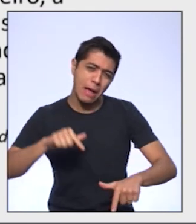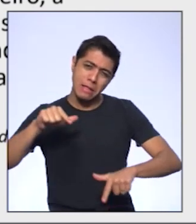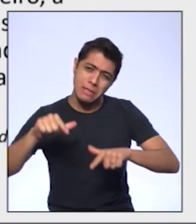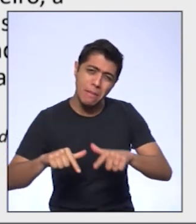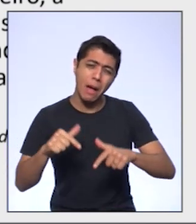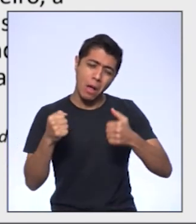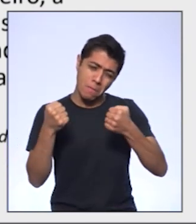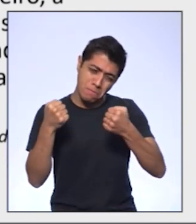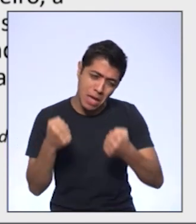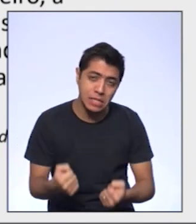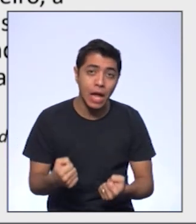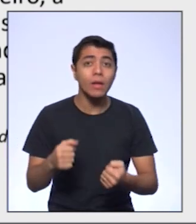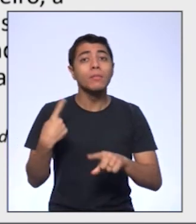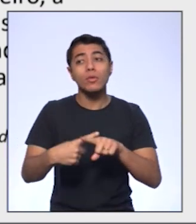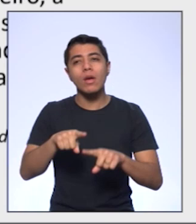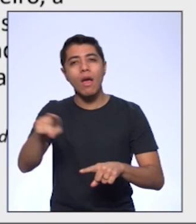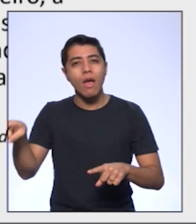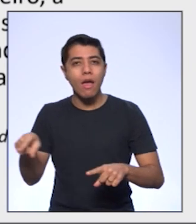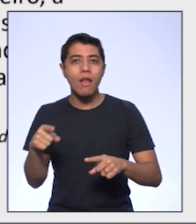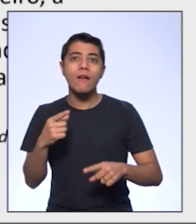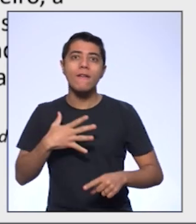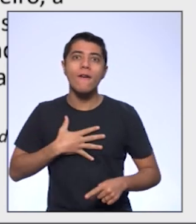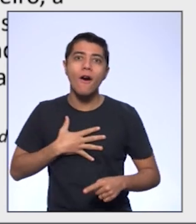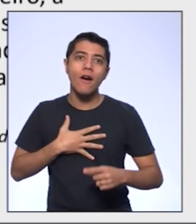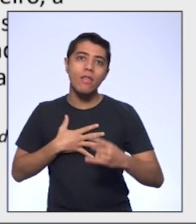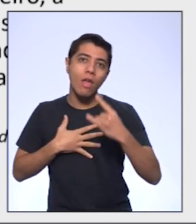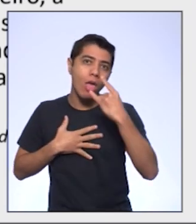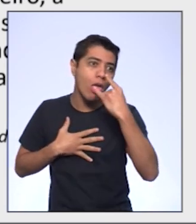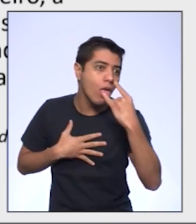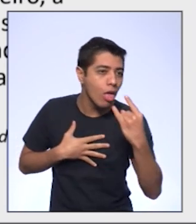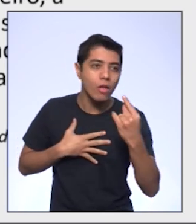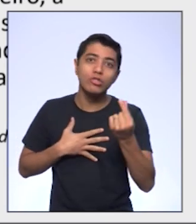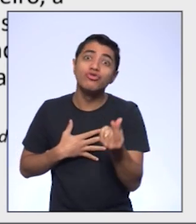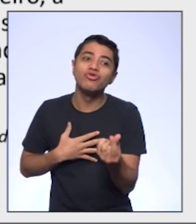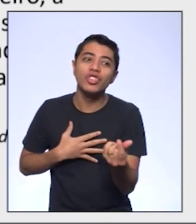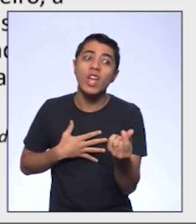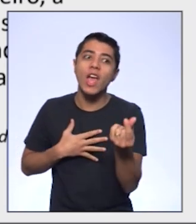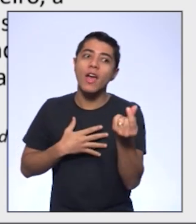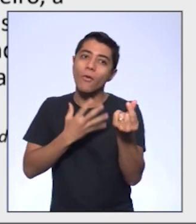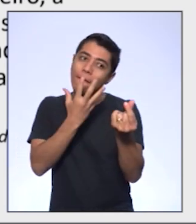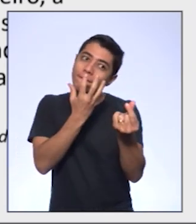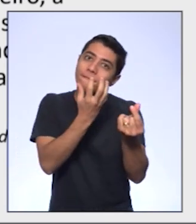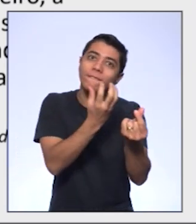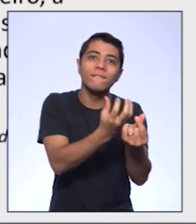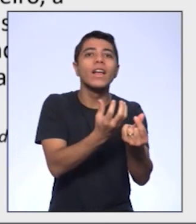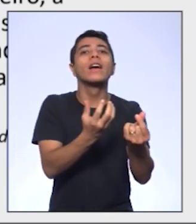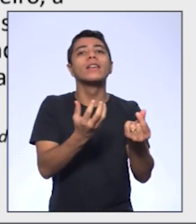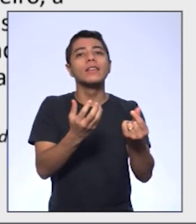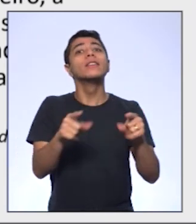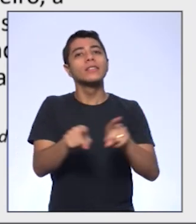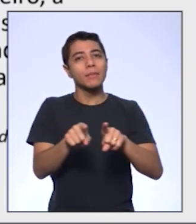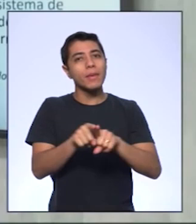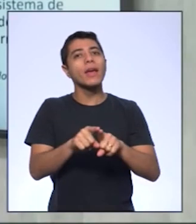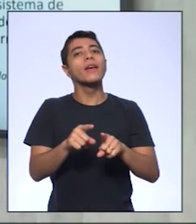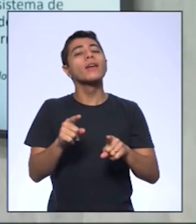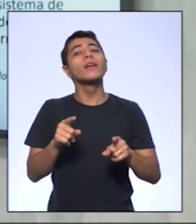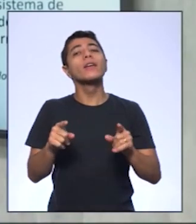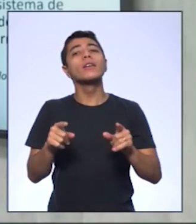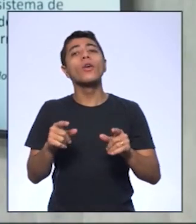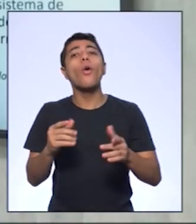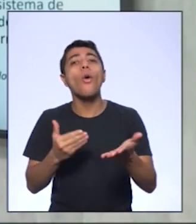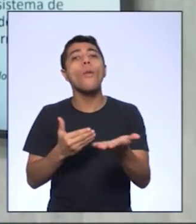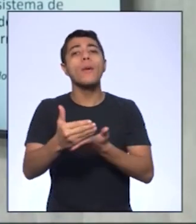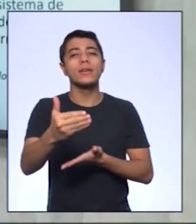pelo negócio e pelo dinheiro. Ou a inclinação para o luxo e o senso da beleza. Chega aí, volta, vem